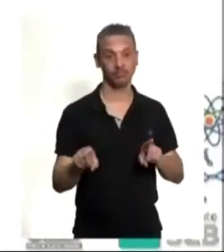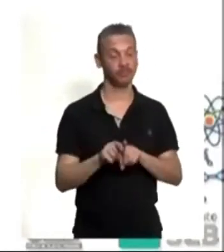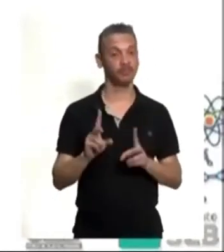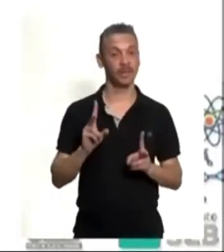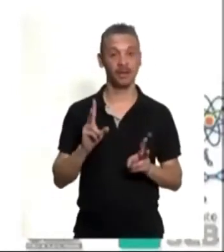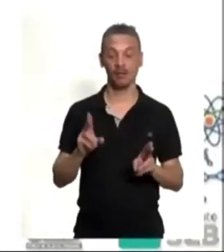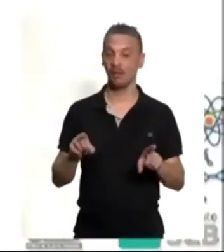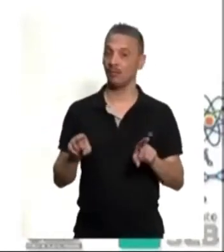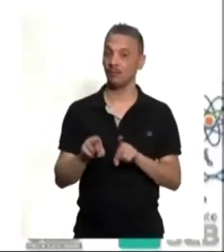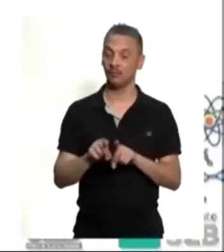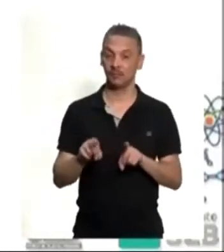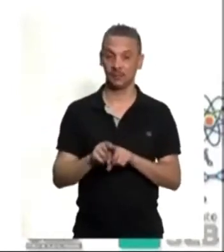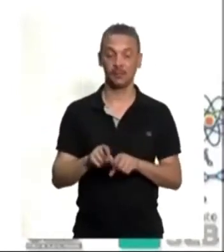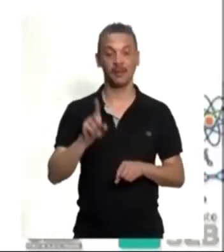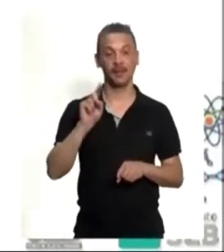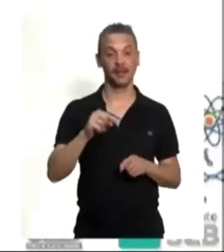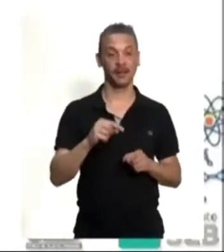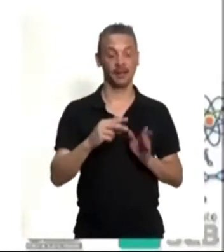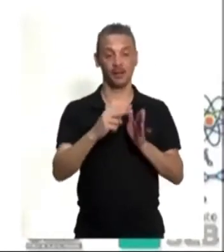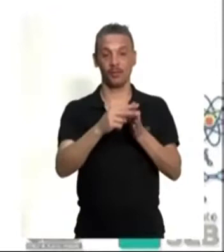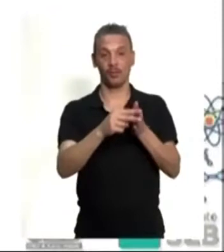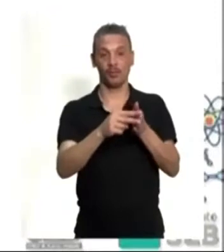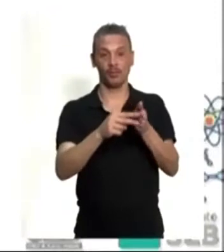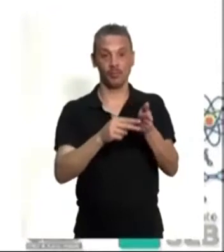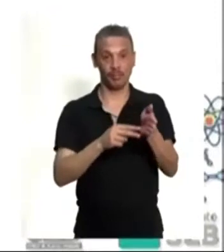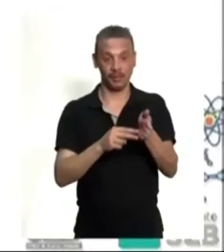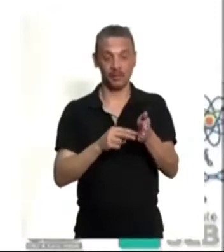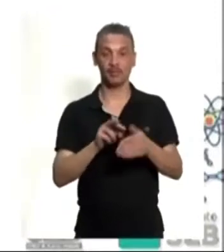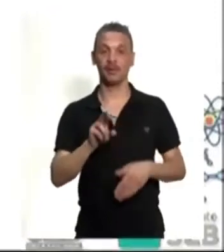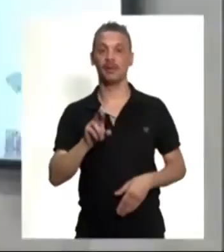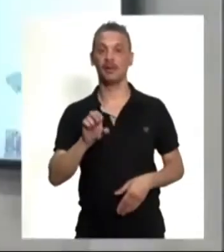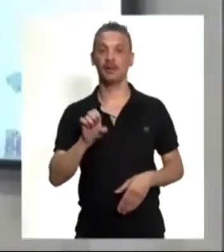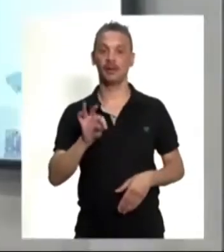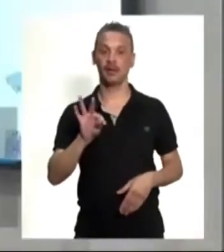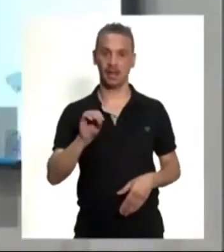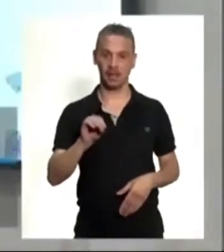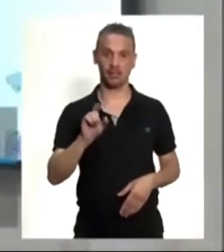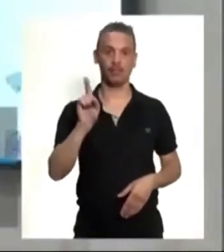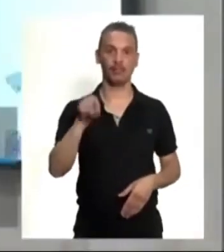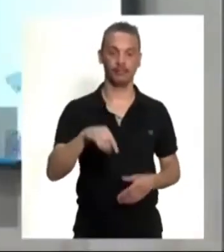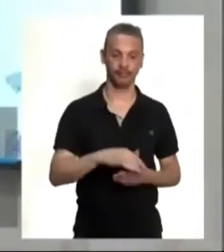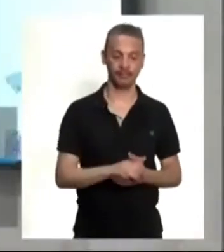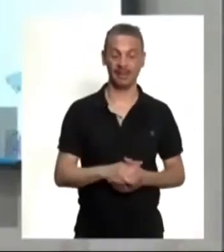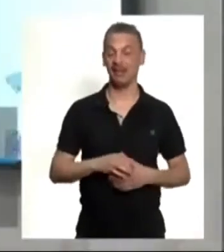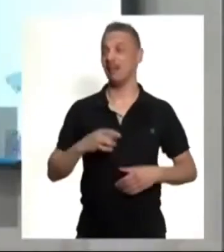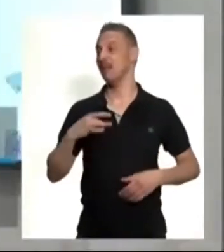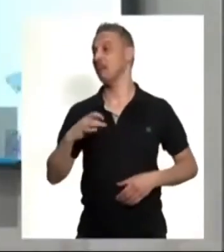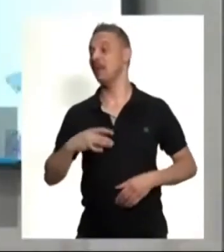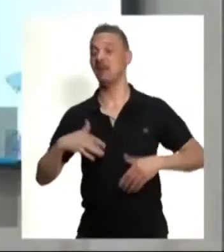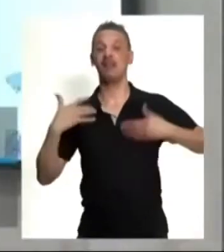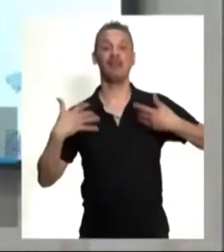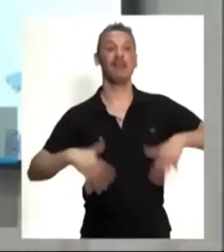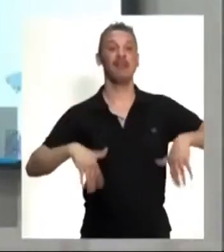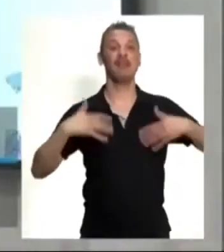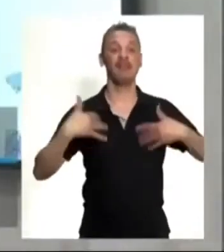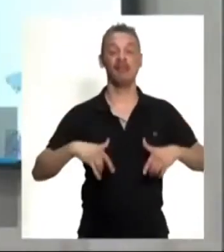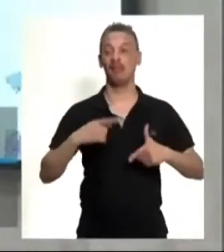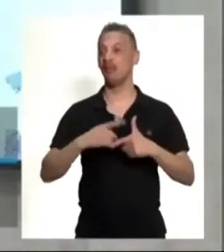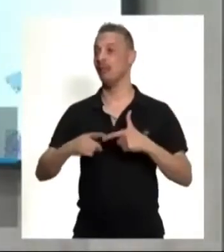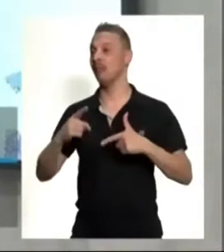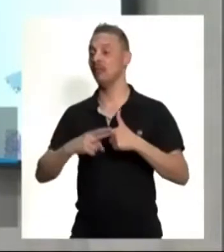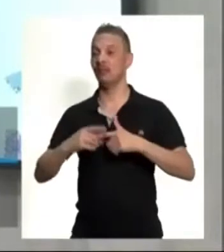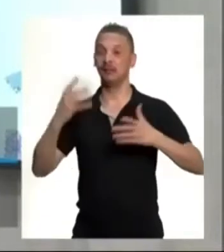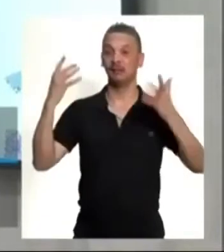caixa. Isso é um prisma reto. Olha para mim, não precisa ter medo, não precisa ter muito formalismo. Prisma reto é